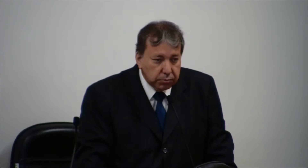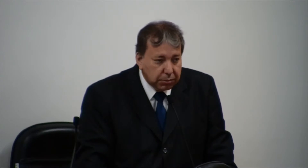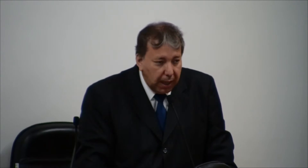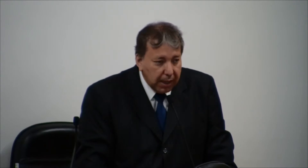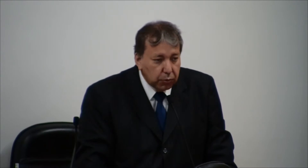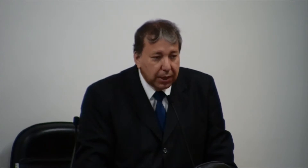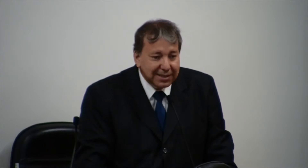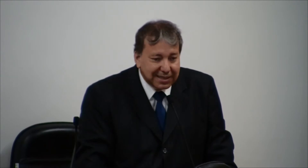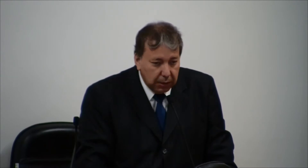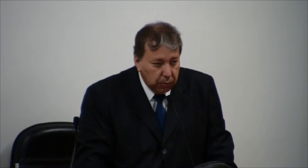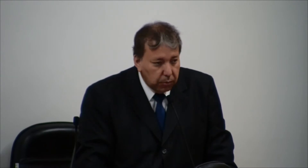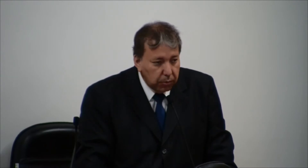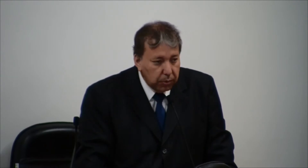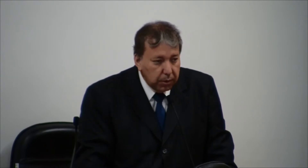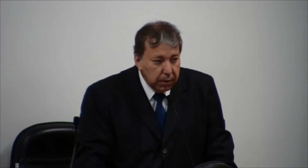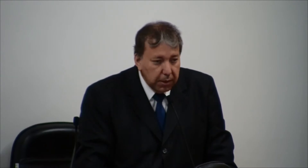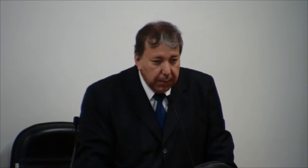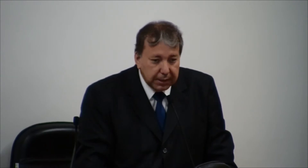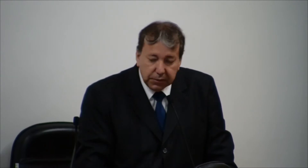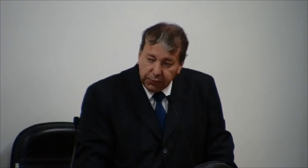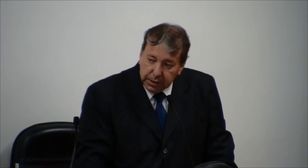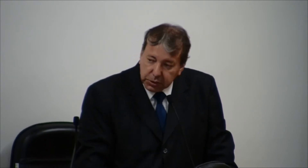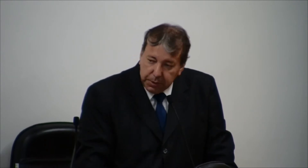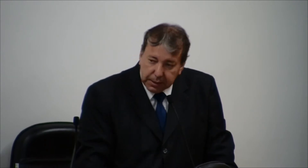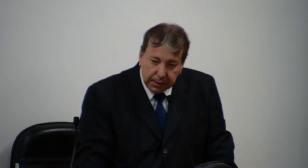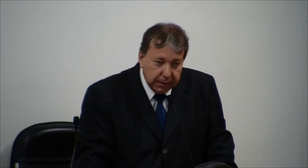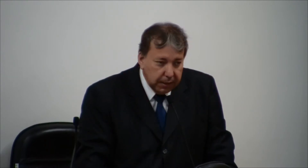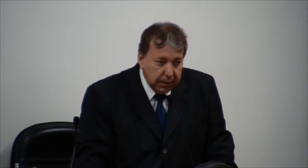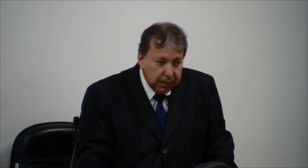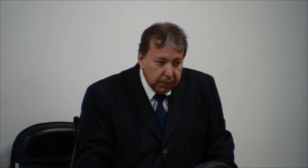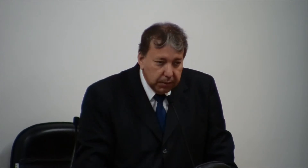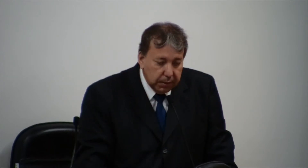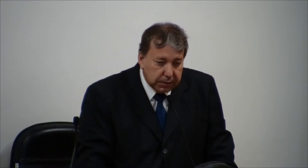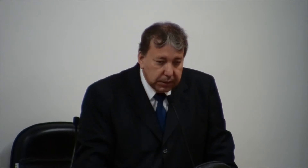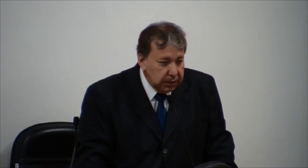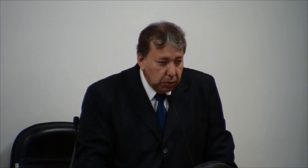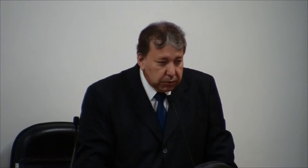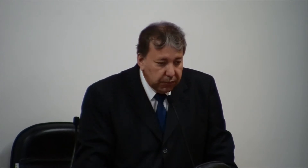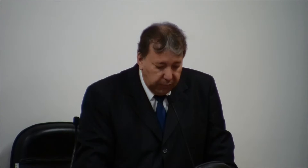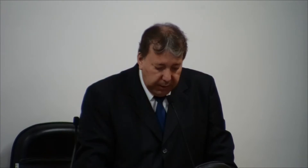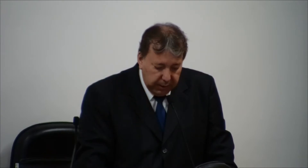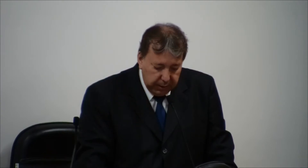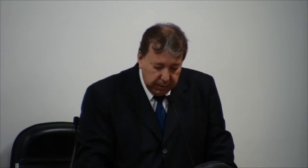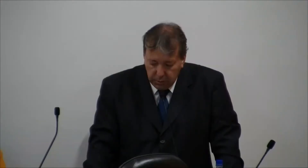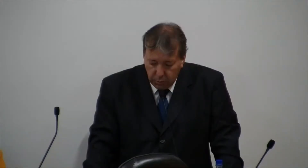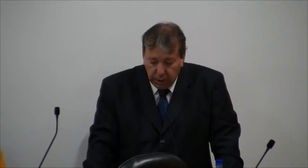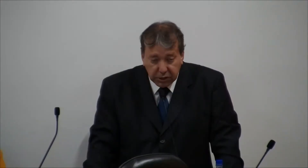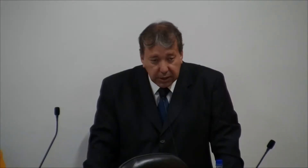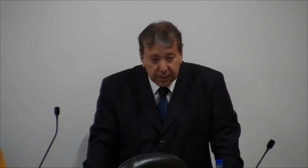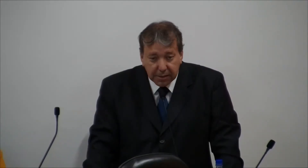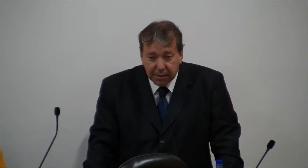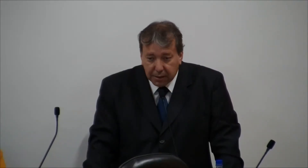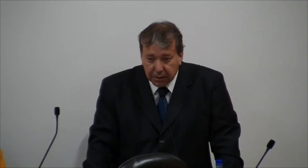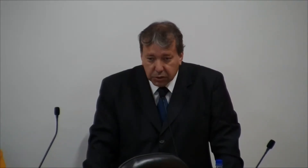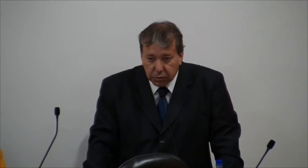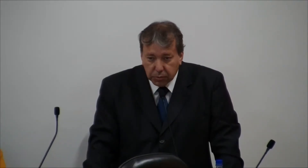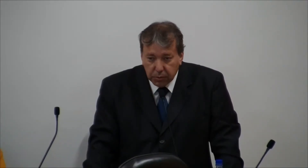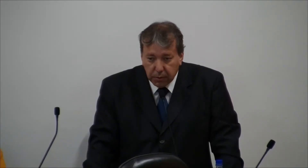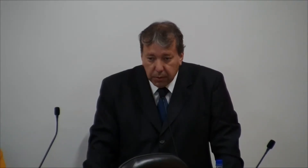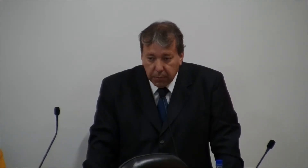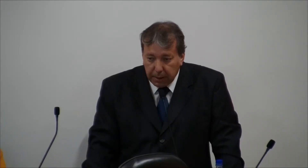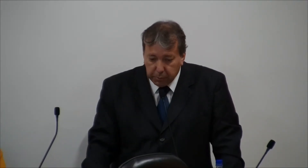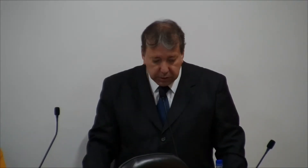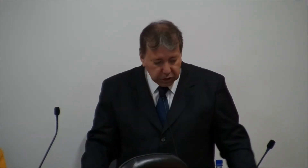pessoas não têm educação, mas infelizmente, se não tiver o agente de